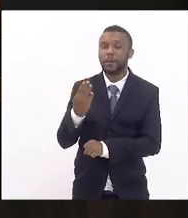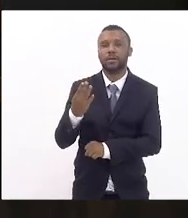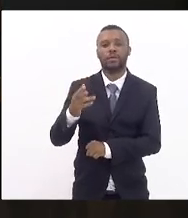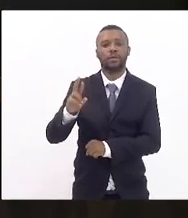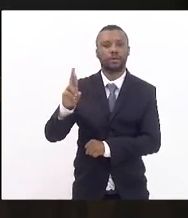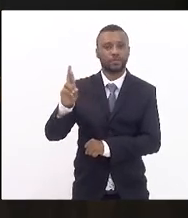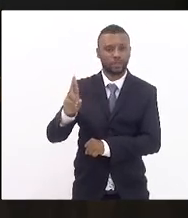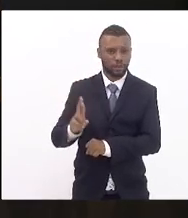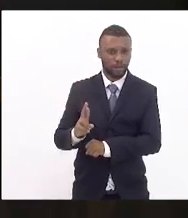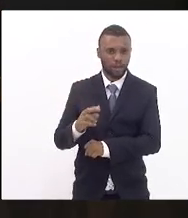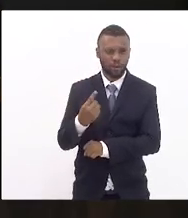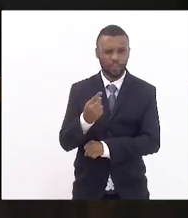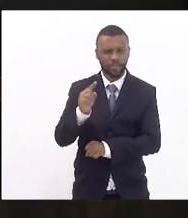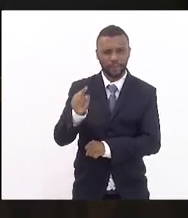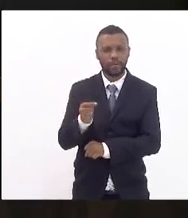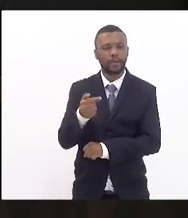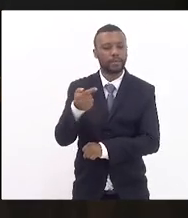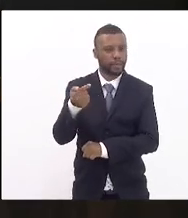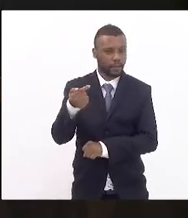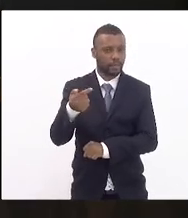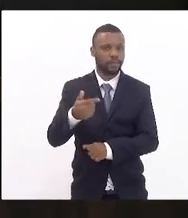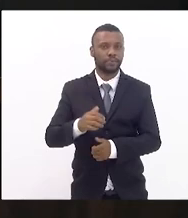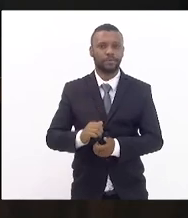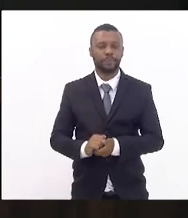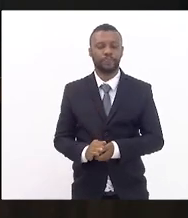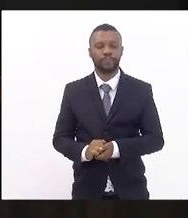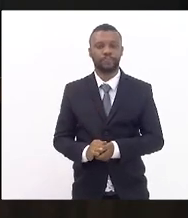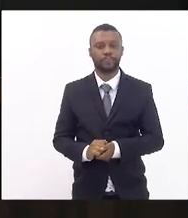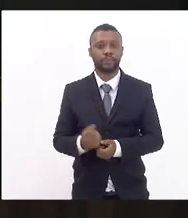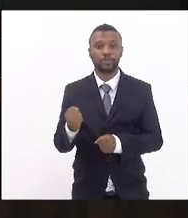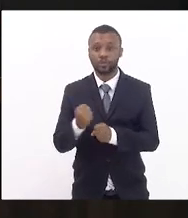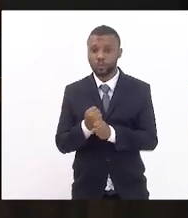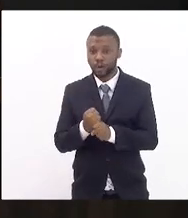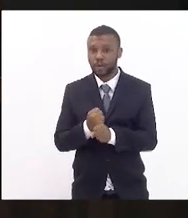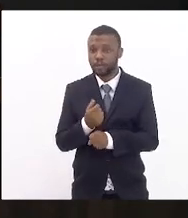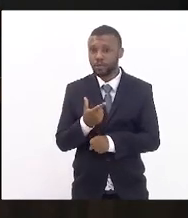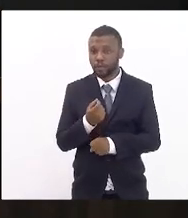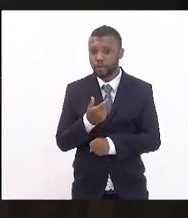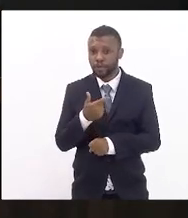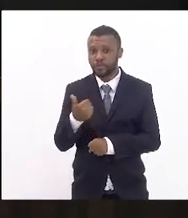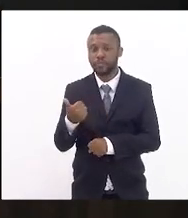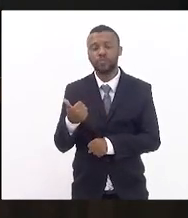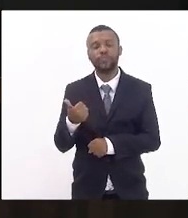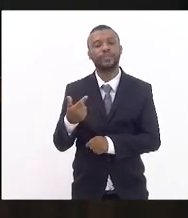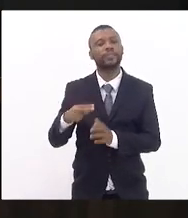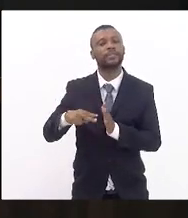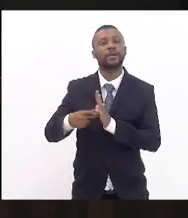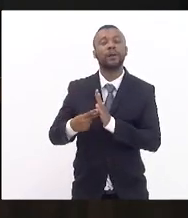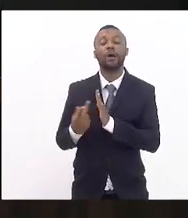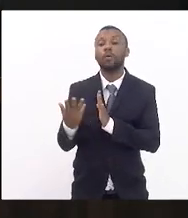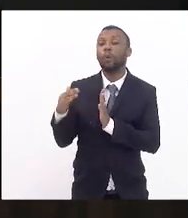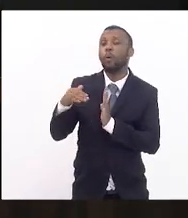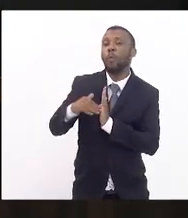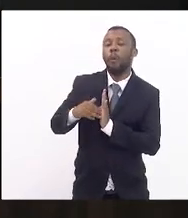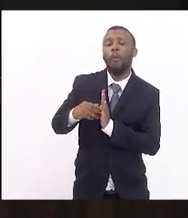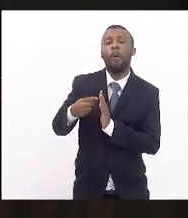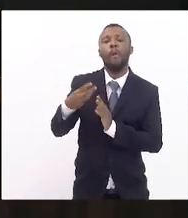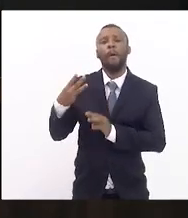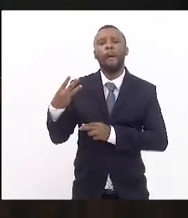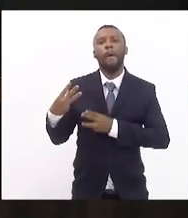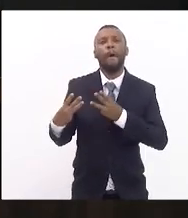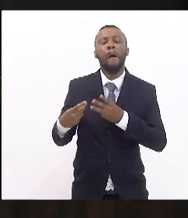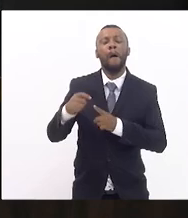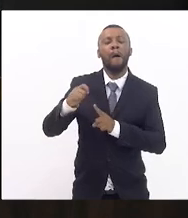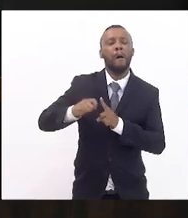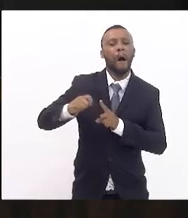R$1,7 bilhões, 1,7, 21, que significa o último trimestre, outubro, novembro e